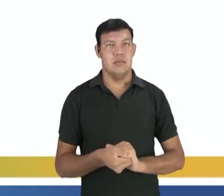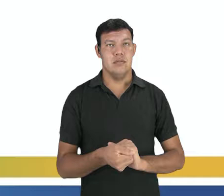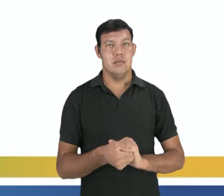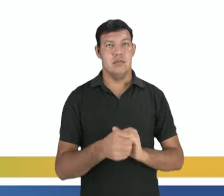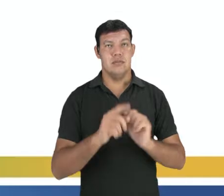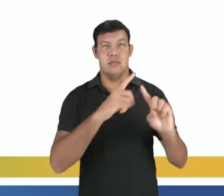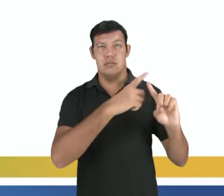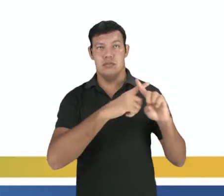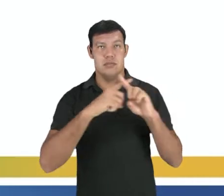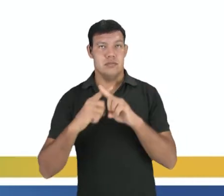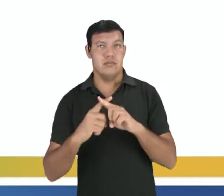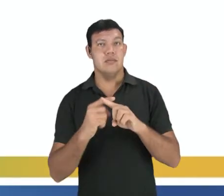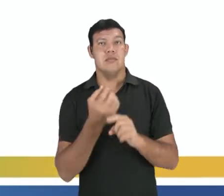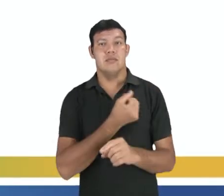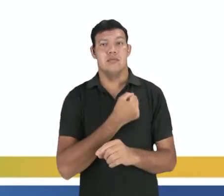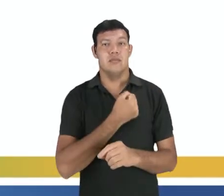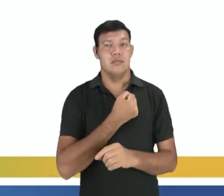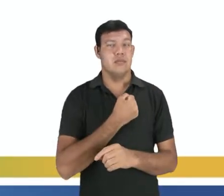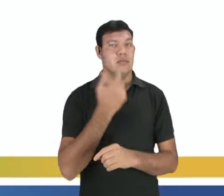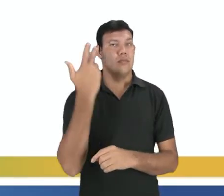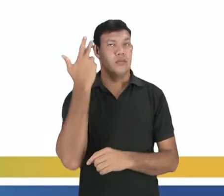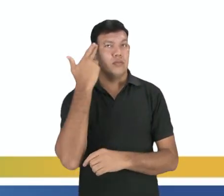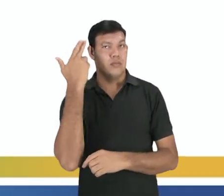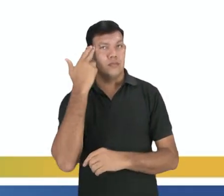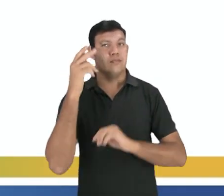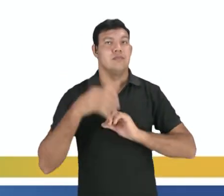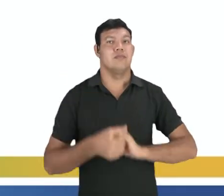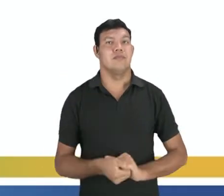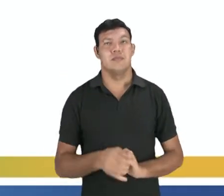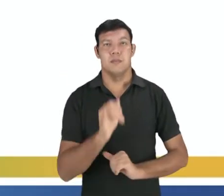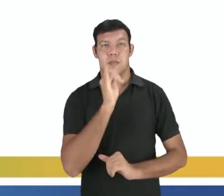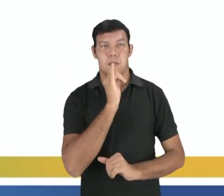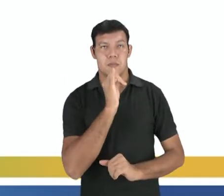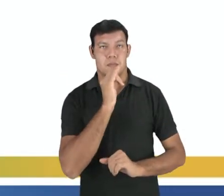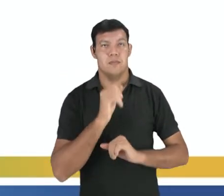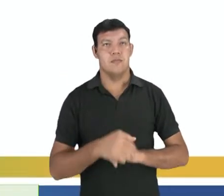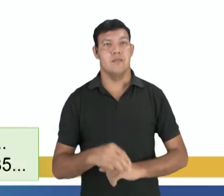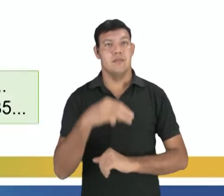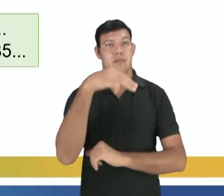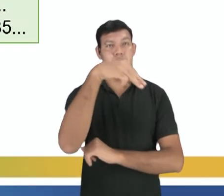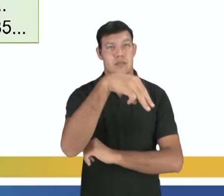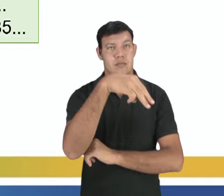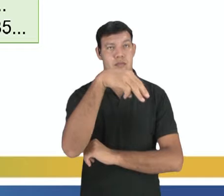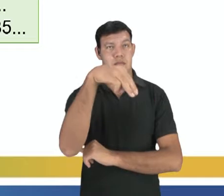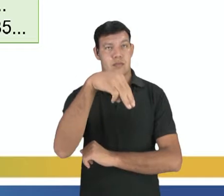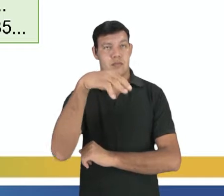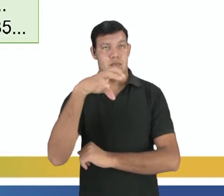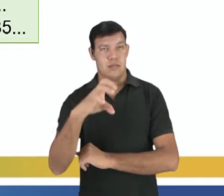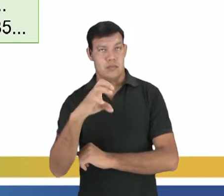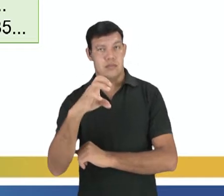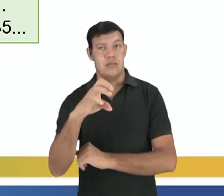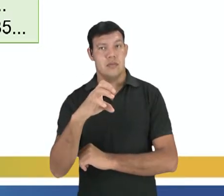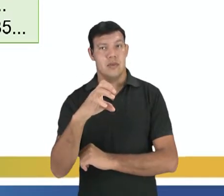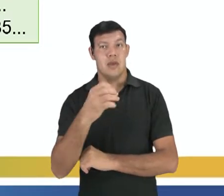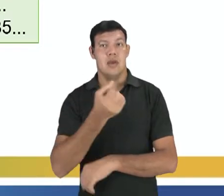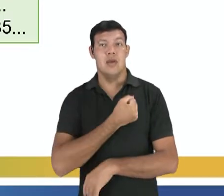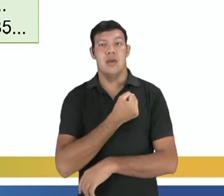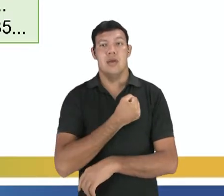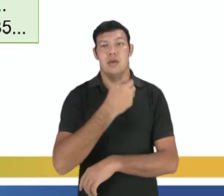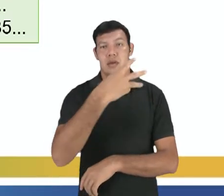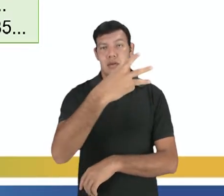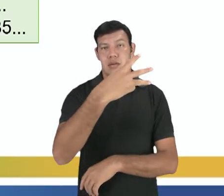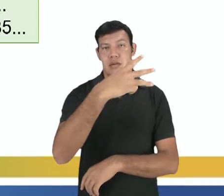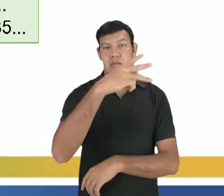números naturais. Então, vamos observar esse exemplo. O MMC é entre 3 e 5. Então, o que eu fiz?